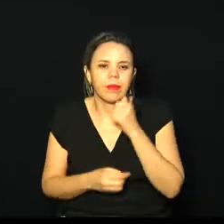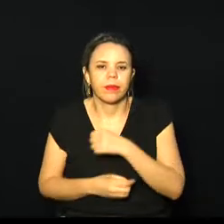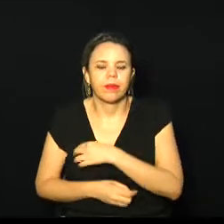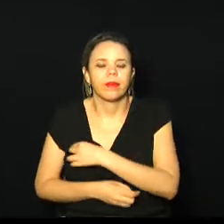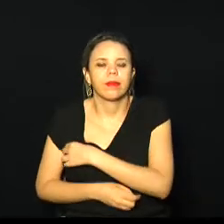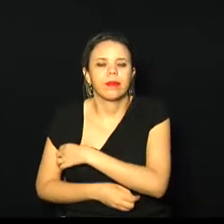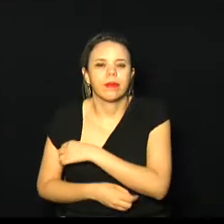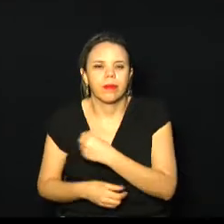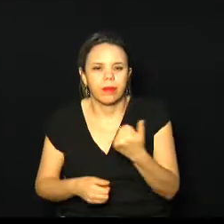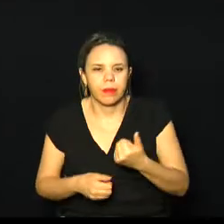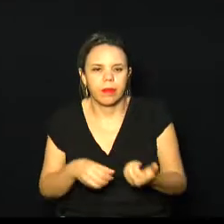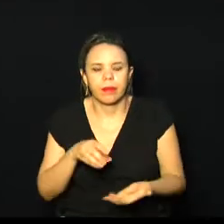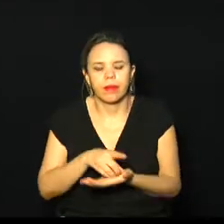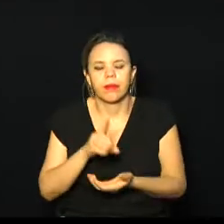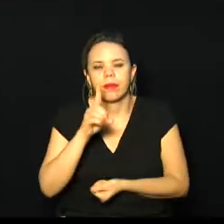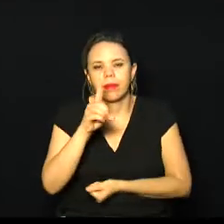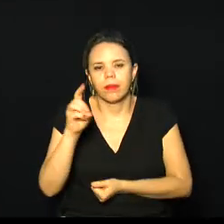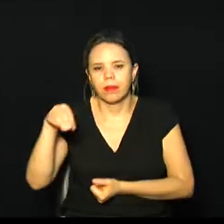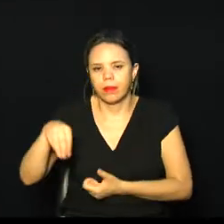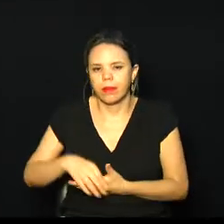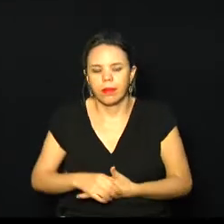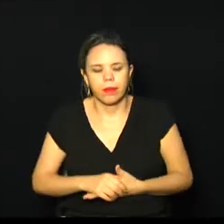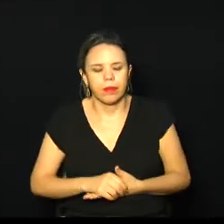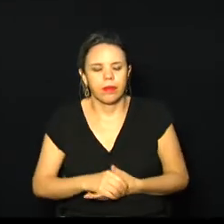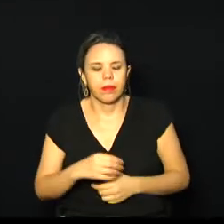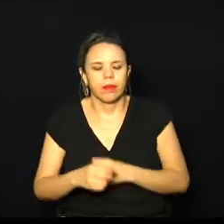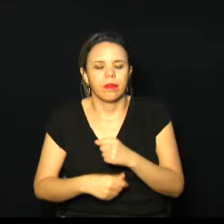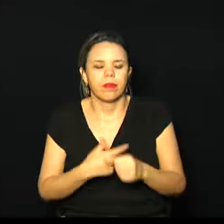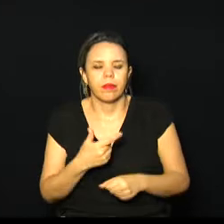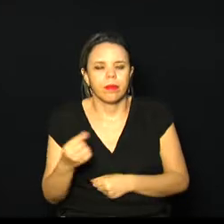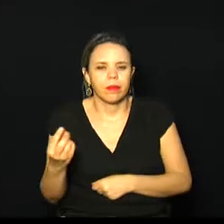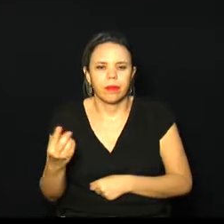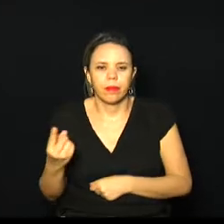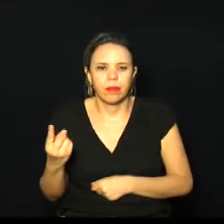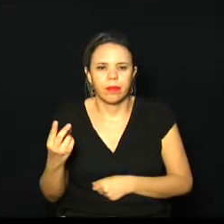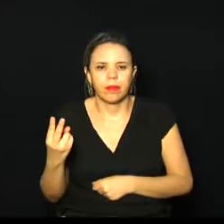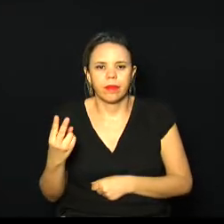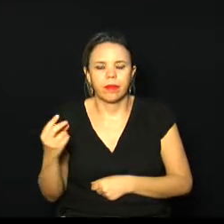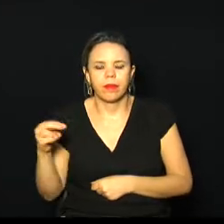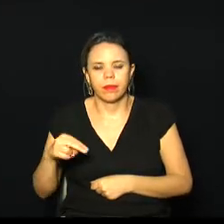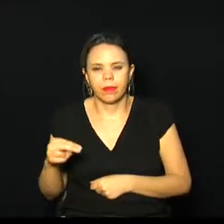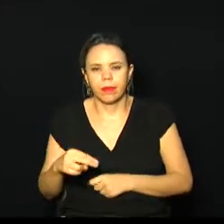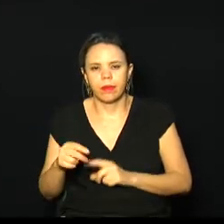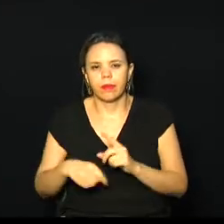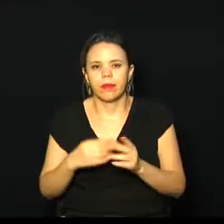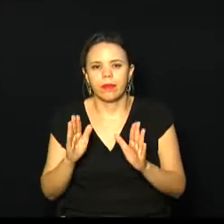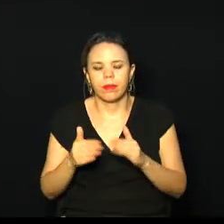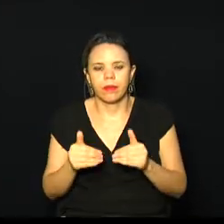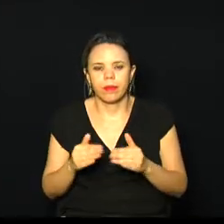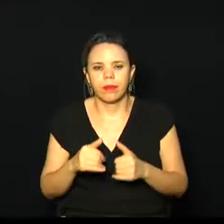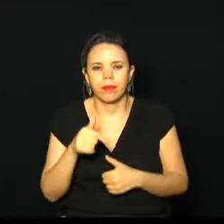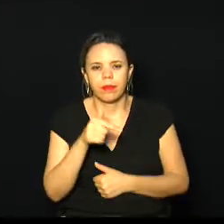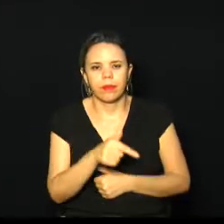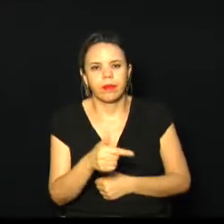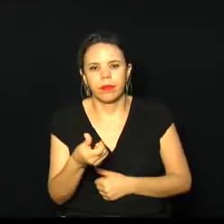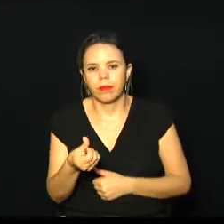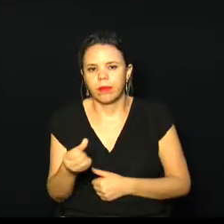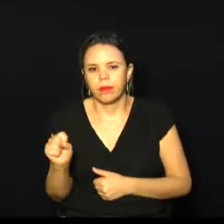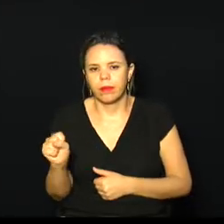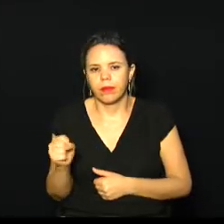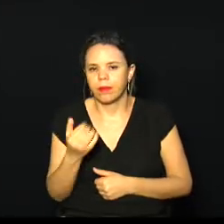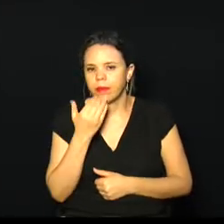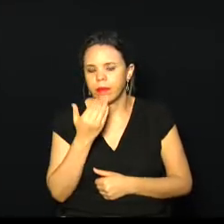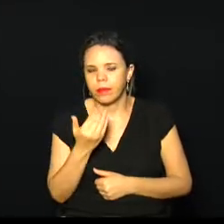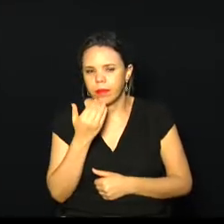Na primeira DDM, só nesse ano de 2021, até novembro, nós já solicitamos 768